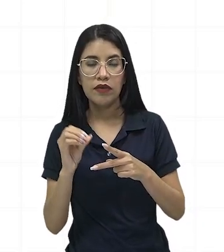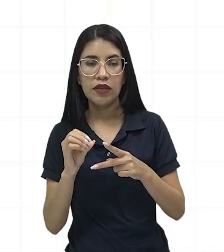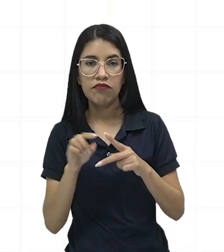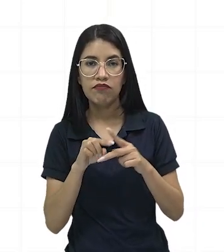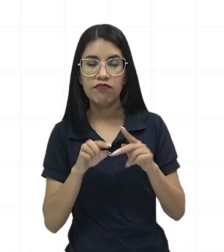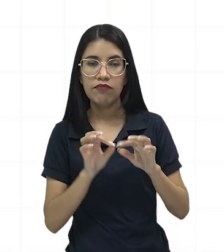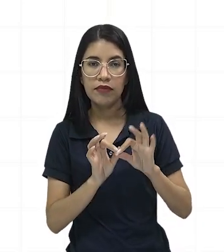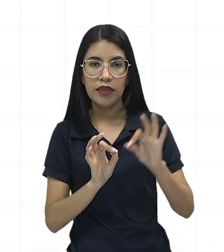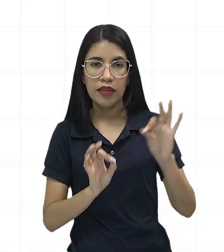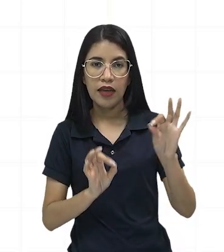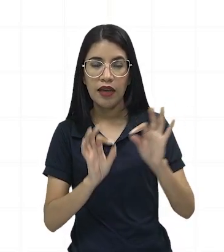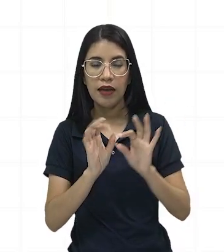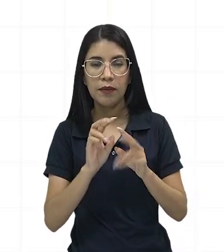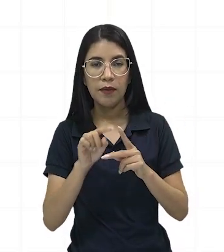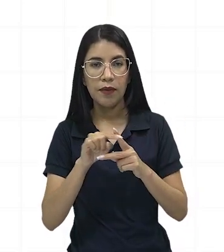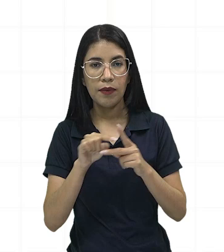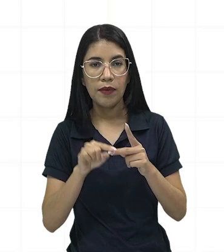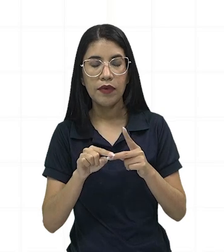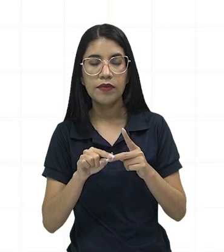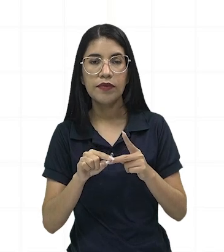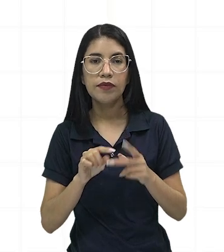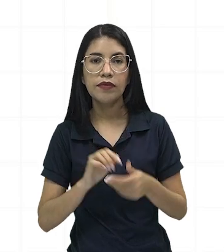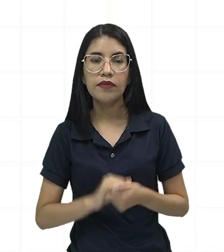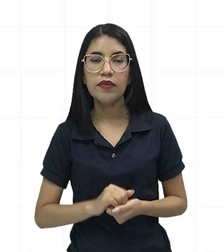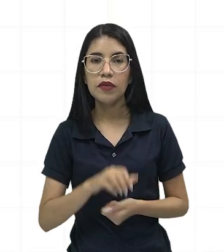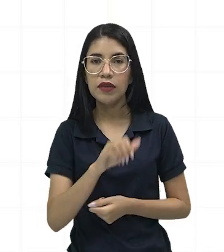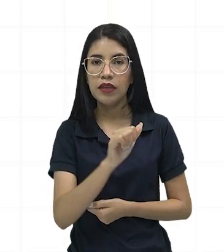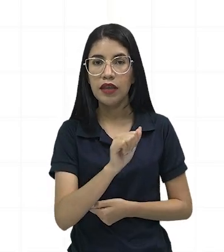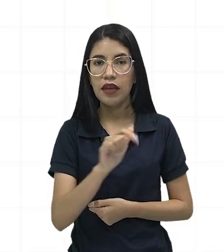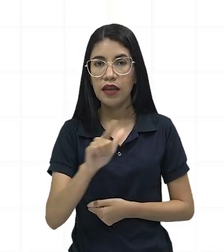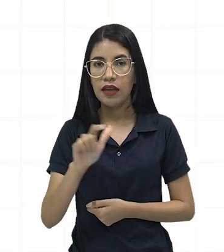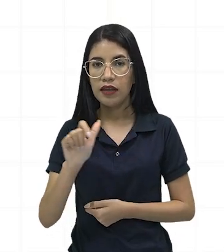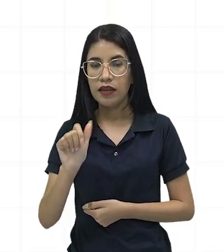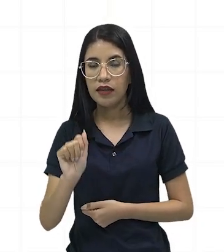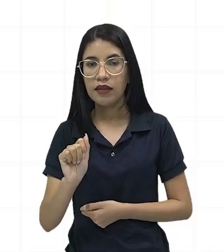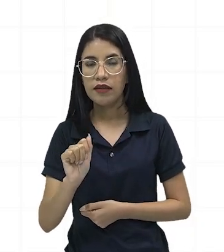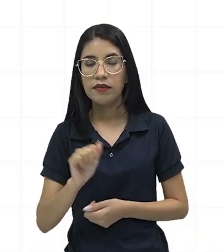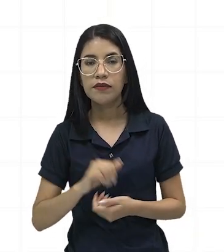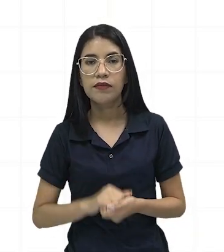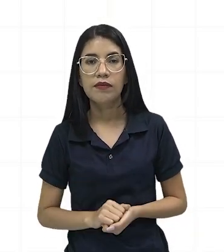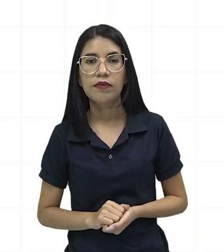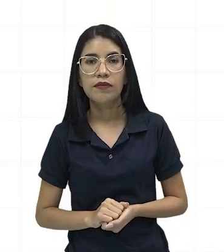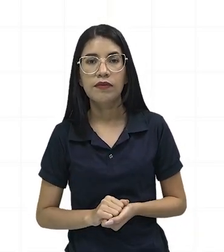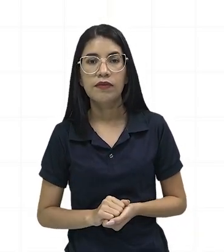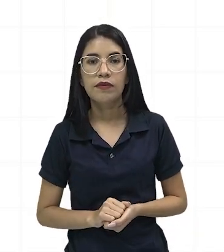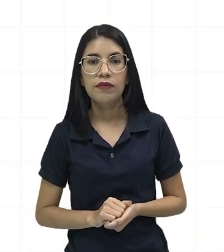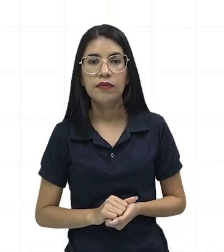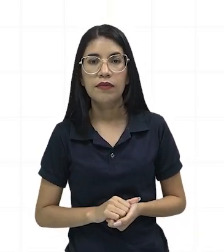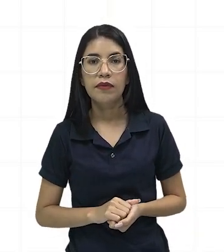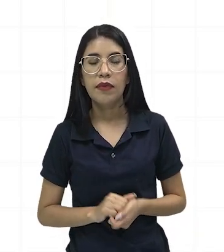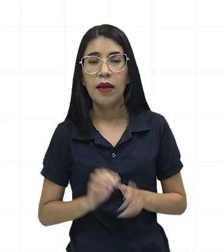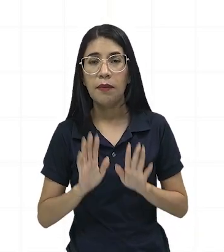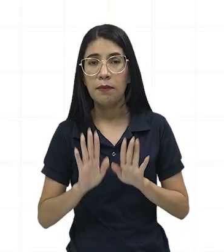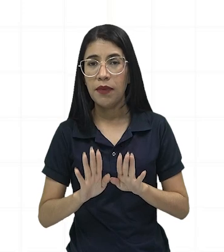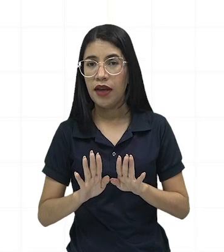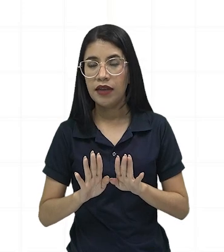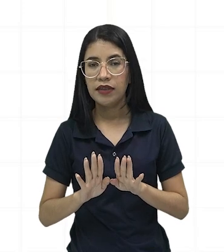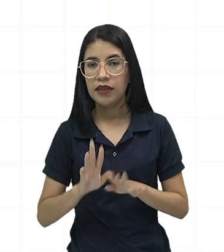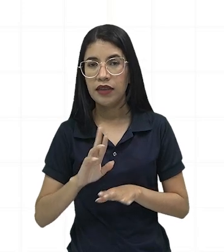Dado aqui no problema, tá? Eu estou fazendo esse ALA, mas não queremos dizer que já,